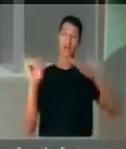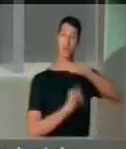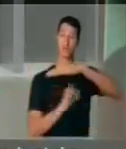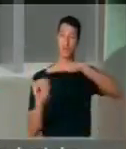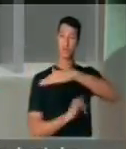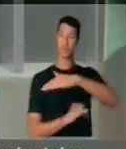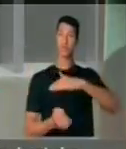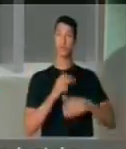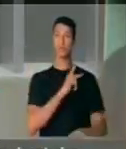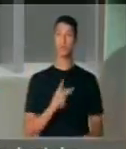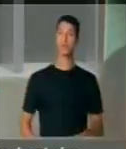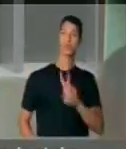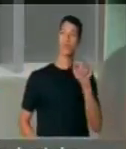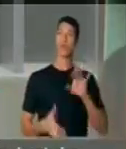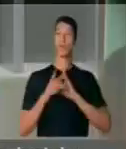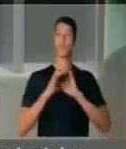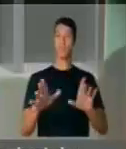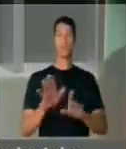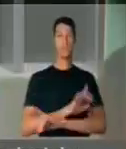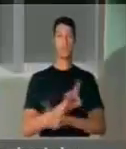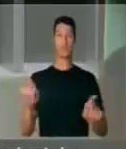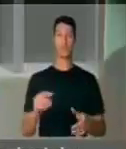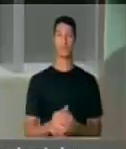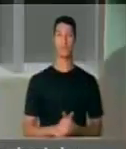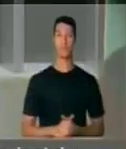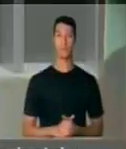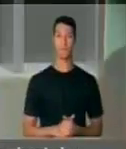instituição e o presidente não vai permitir.